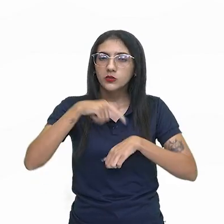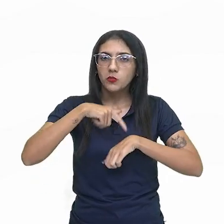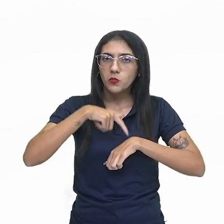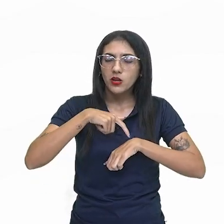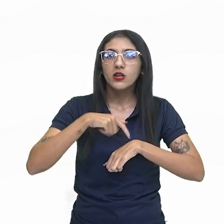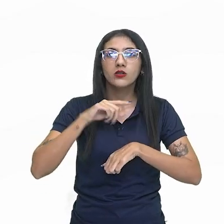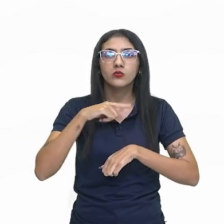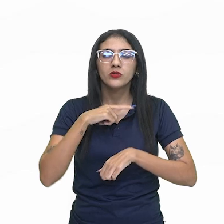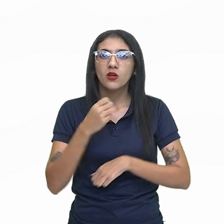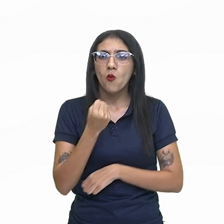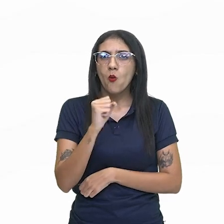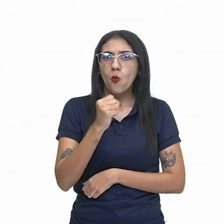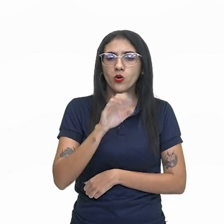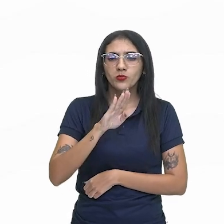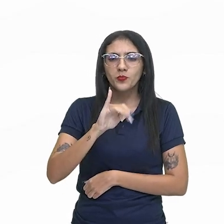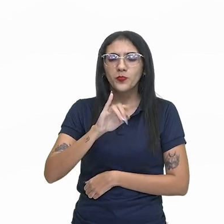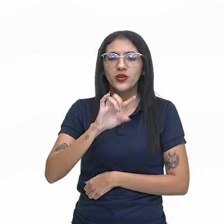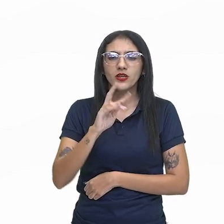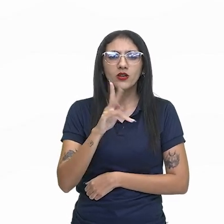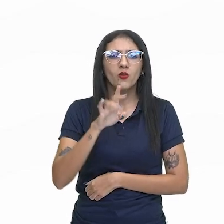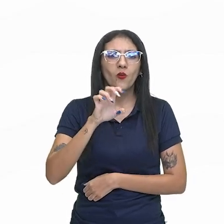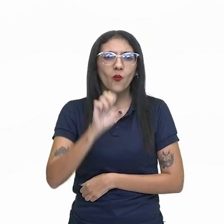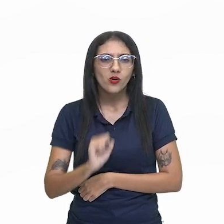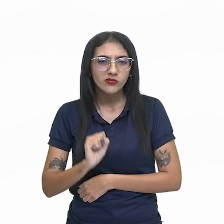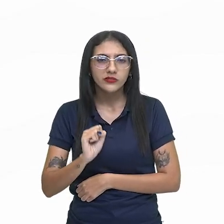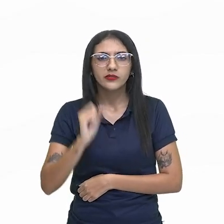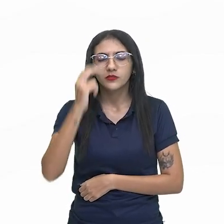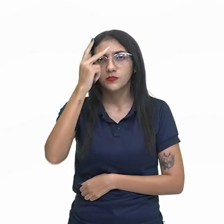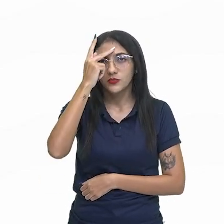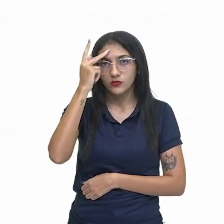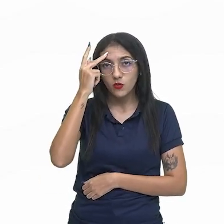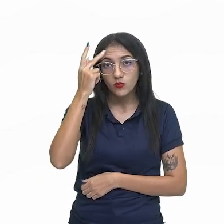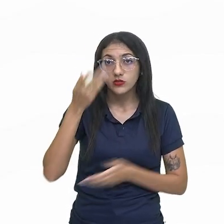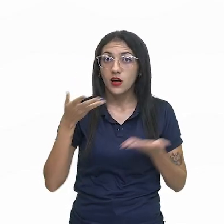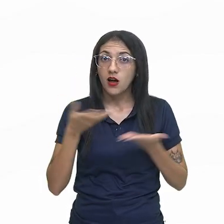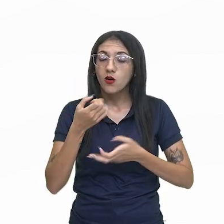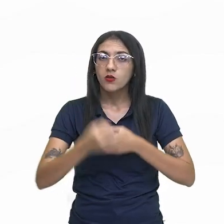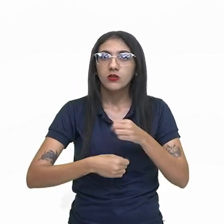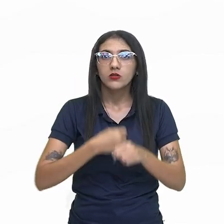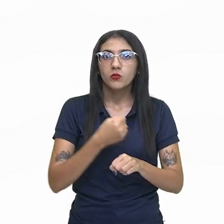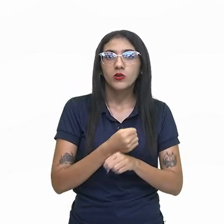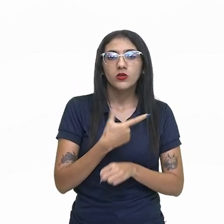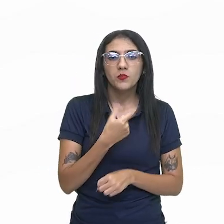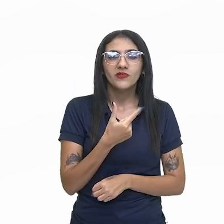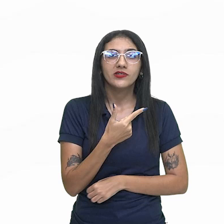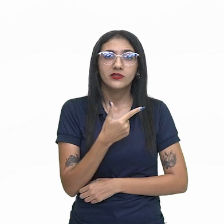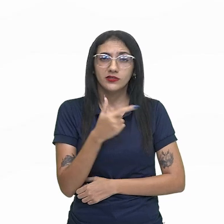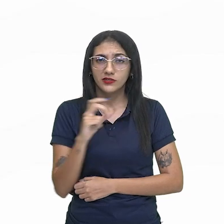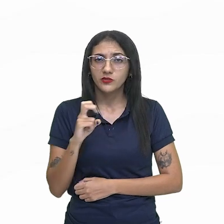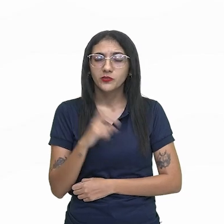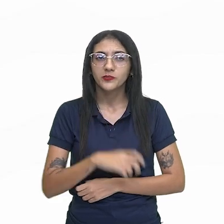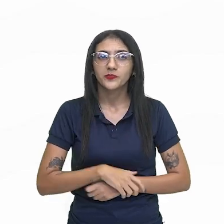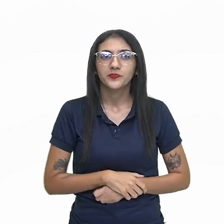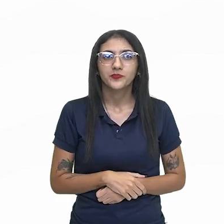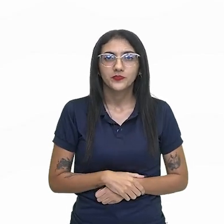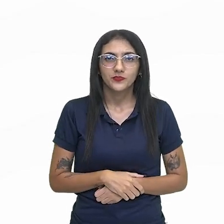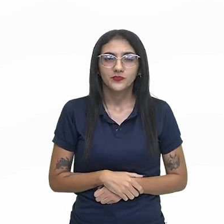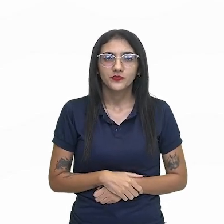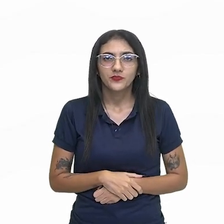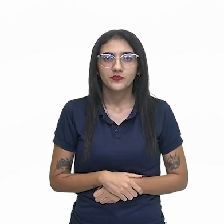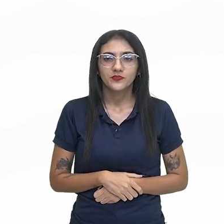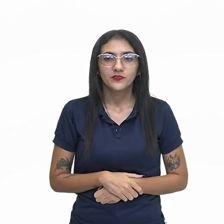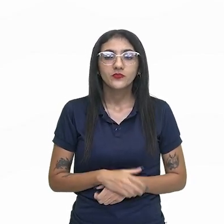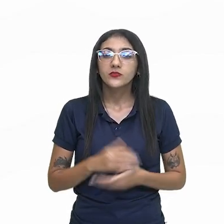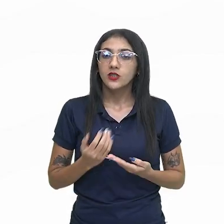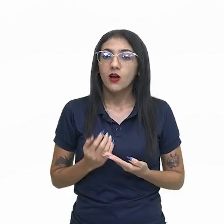torno aí de 8 bilhões e 200 milhões de pessoas agora, no ano de 2025. Né? Então a gente tem uma